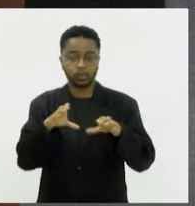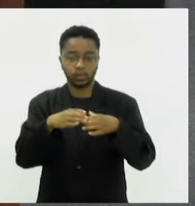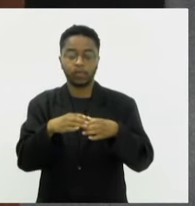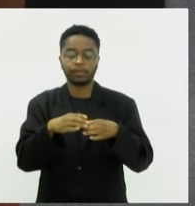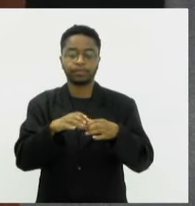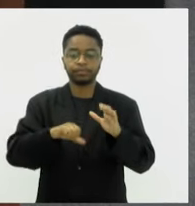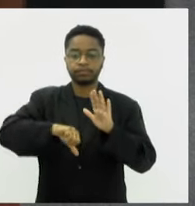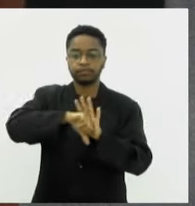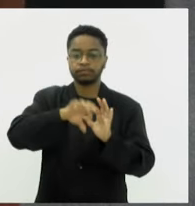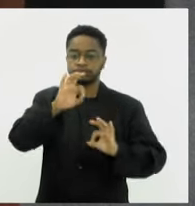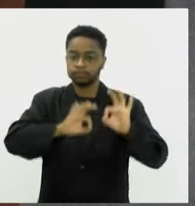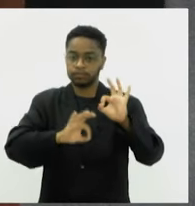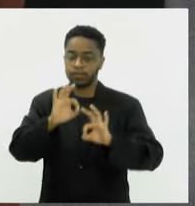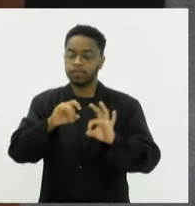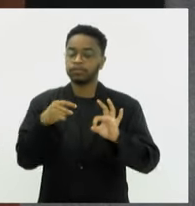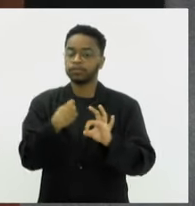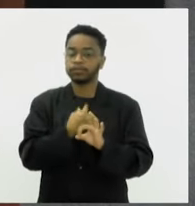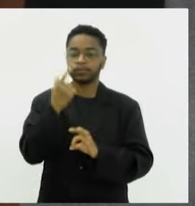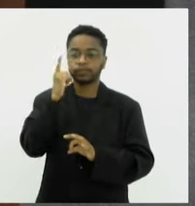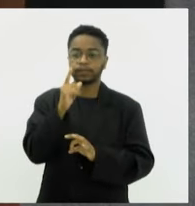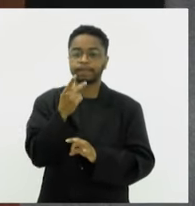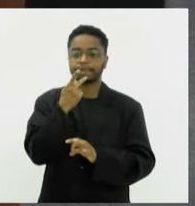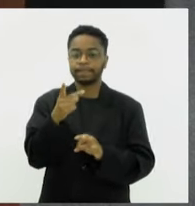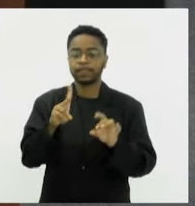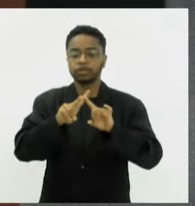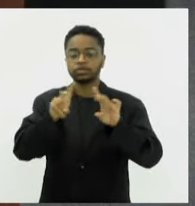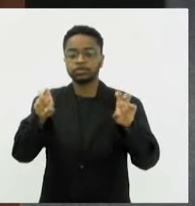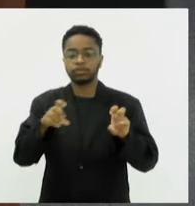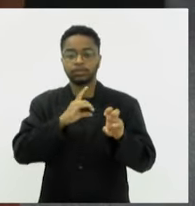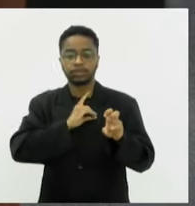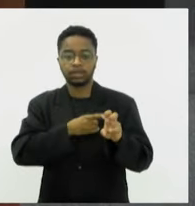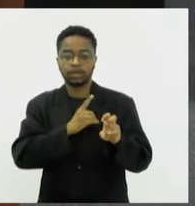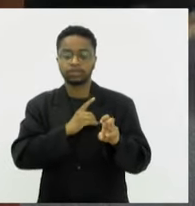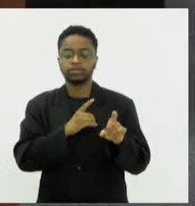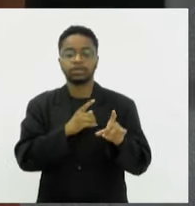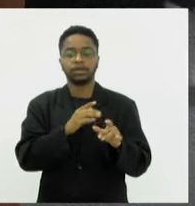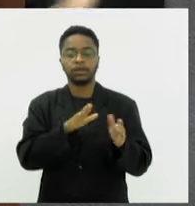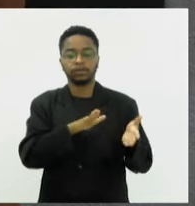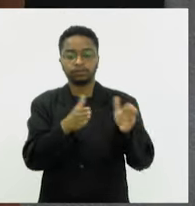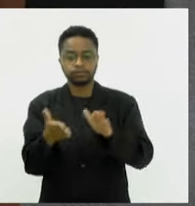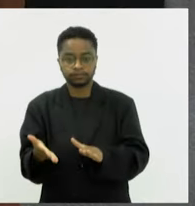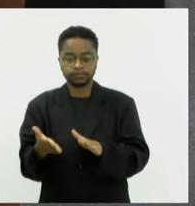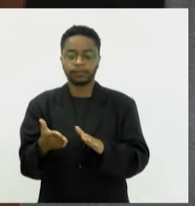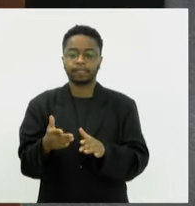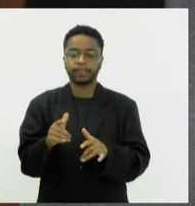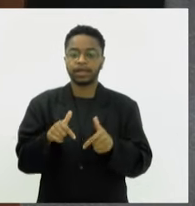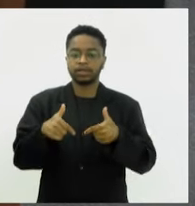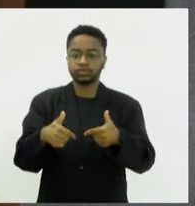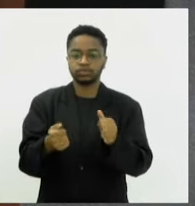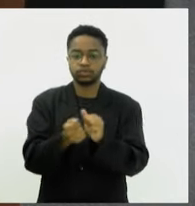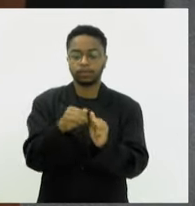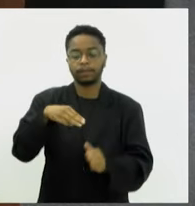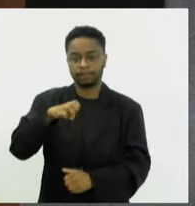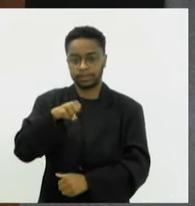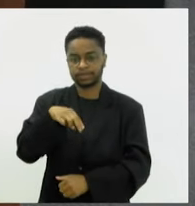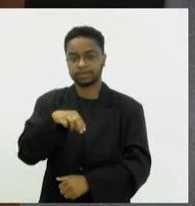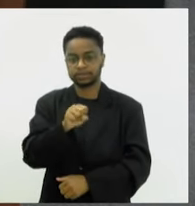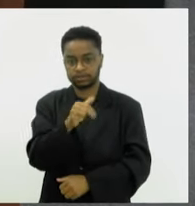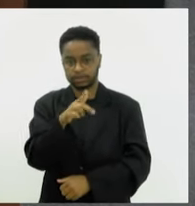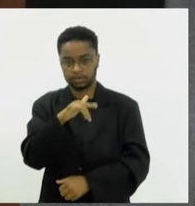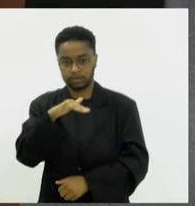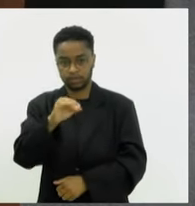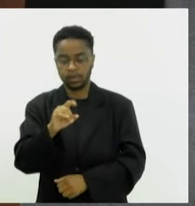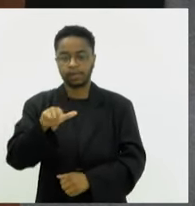Chegaríamos à realidade onde falávamos de uma delegacia de homicídios que operava, a partir do mensalinho, o verdadeiro escritório